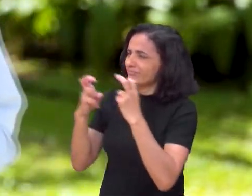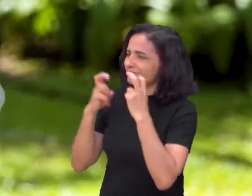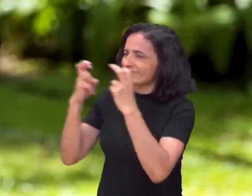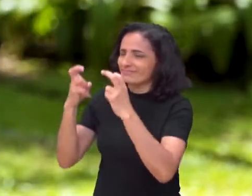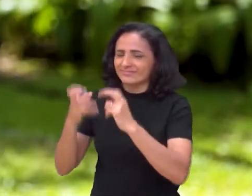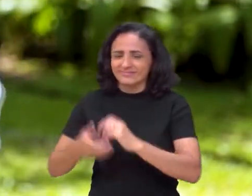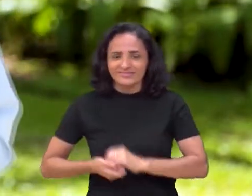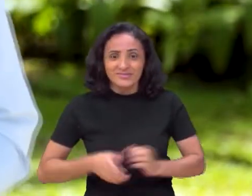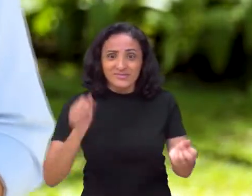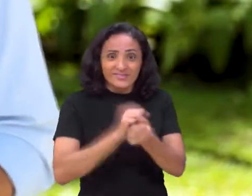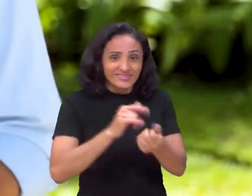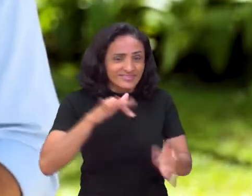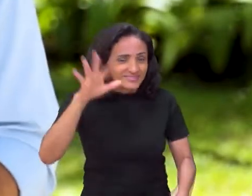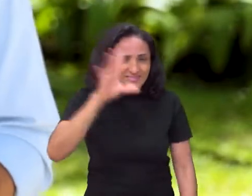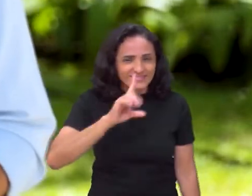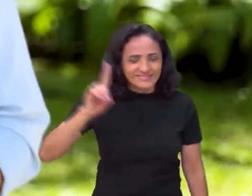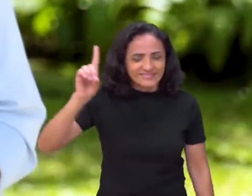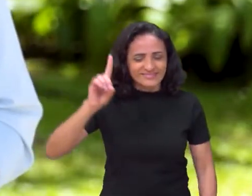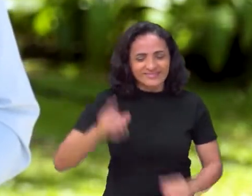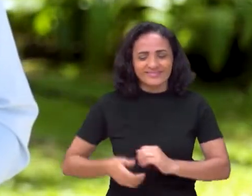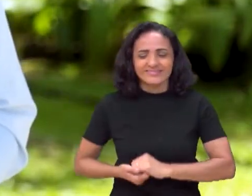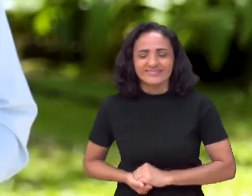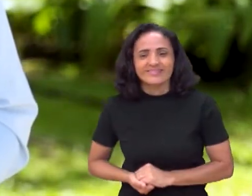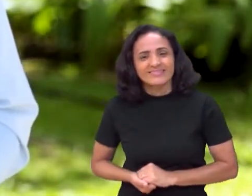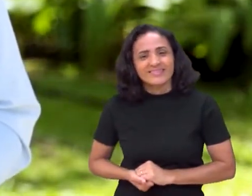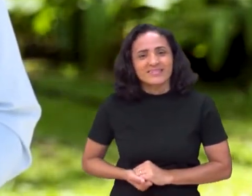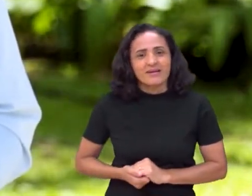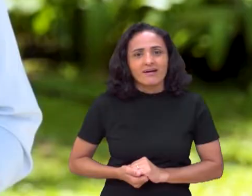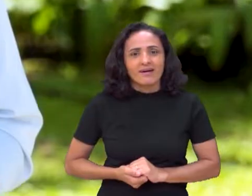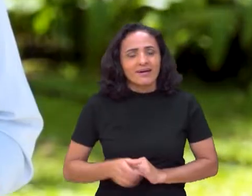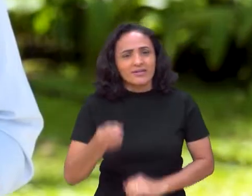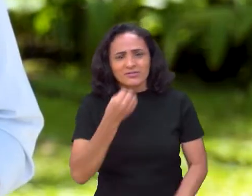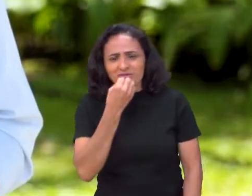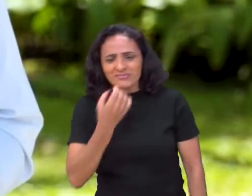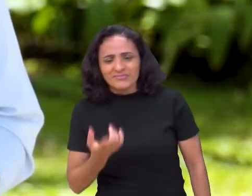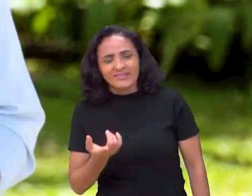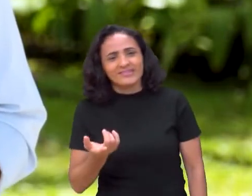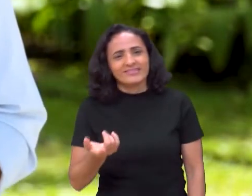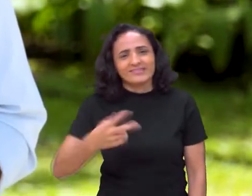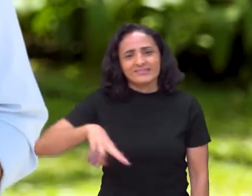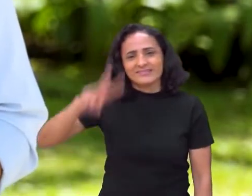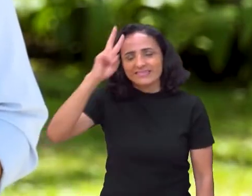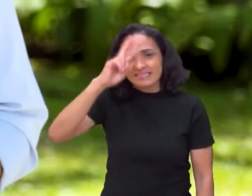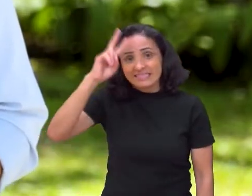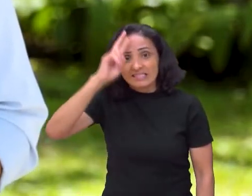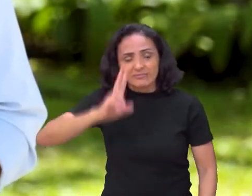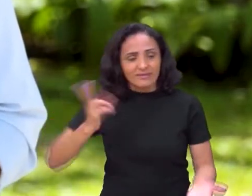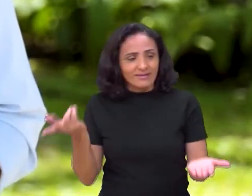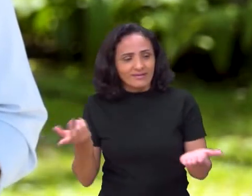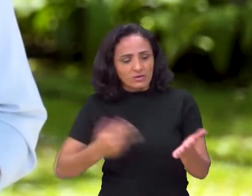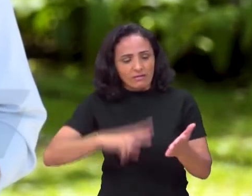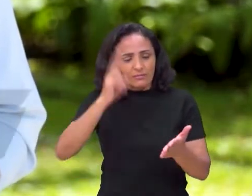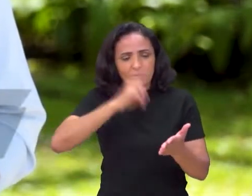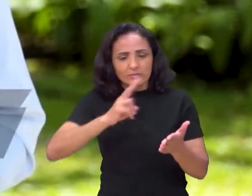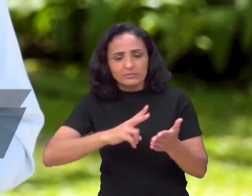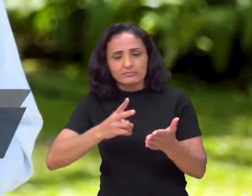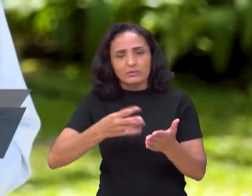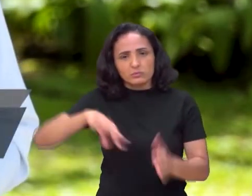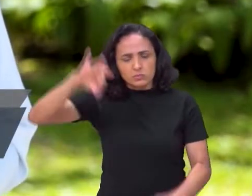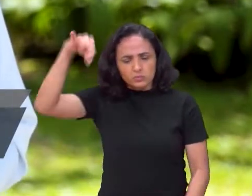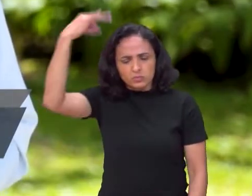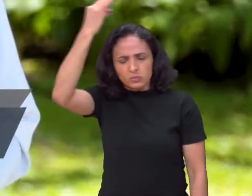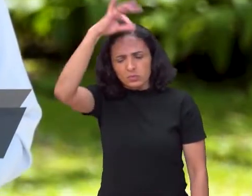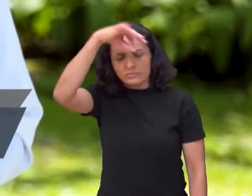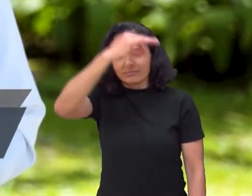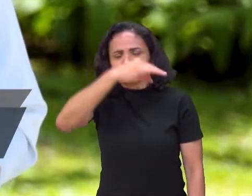inexprimíveis. Glória a Deus! Esta é uma passagem que nos remete, nos faz lembrar da atuação do Espírito